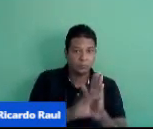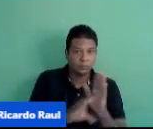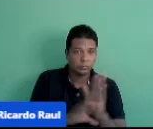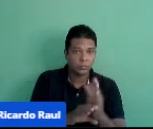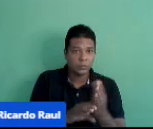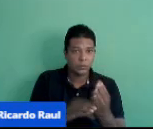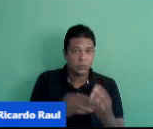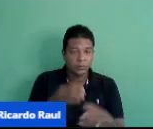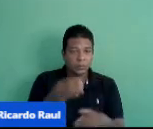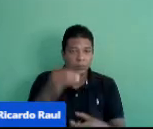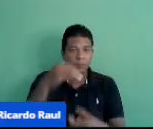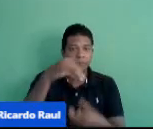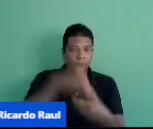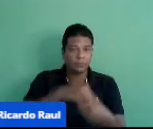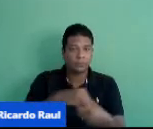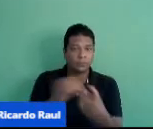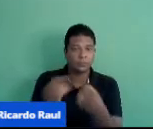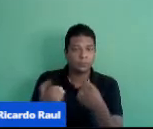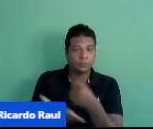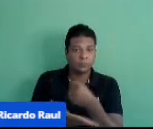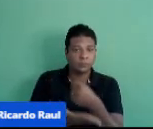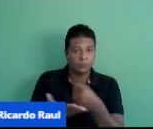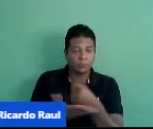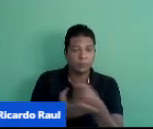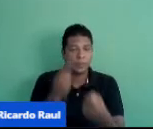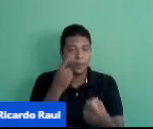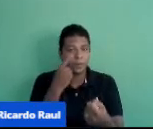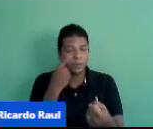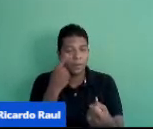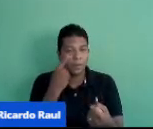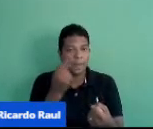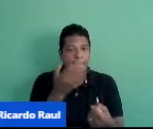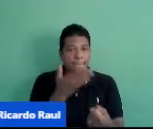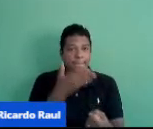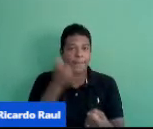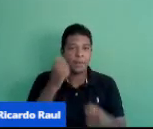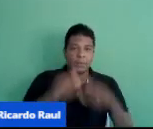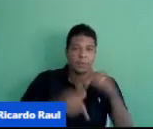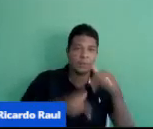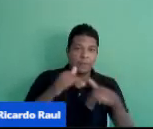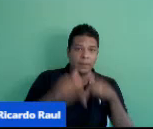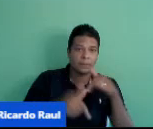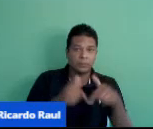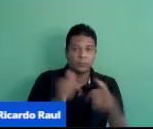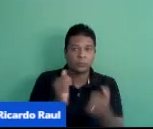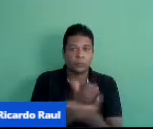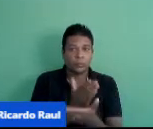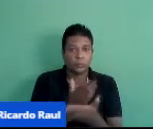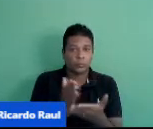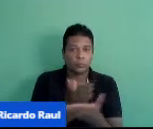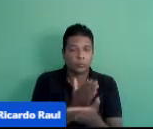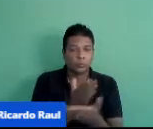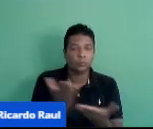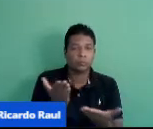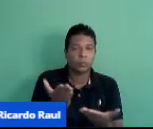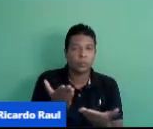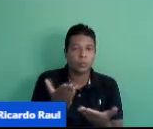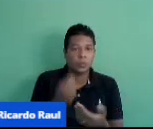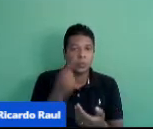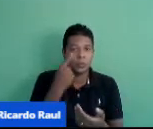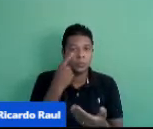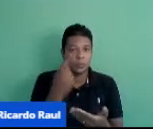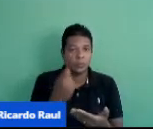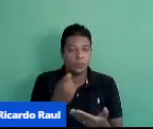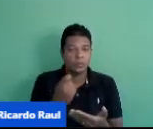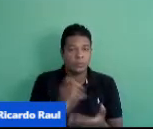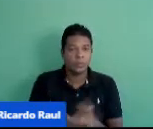né, e aí eu tento ver qual que é a melhor maneira de trabalhar. Algumas a melhor maneira eu tenho percebido que é comentar